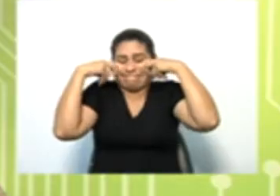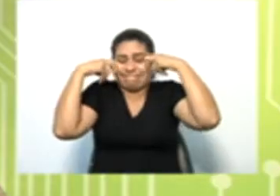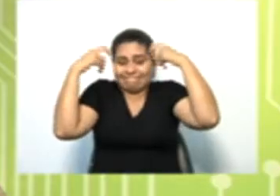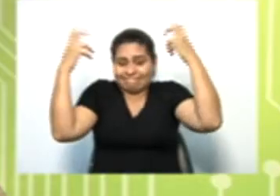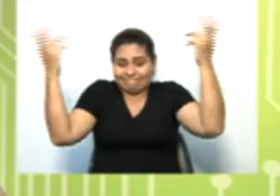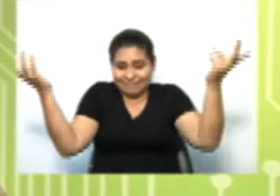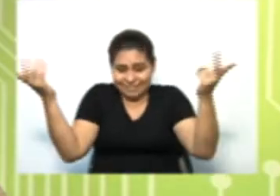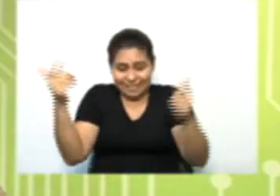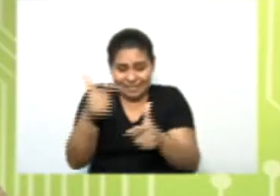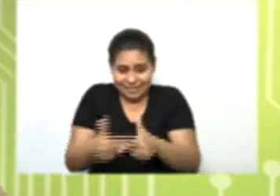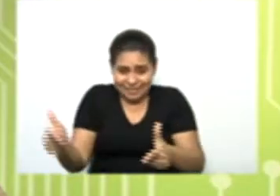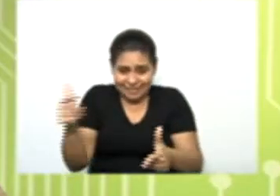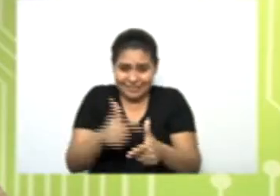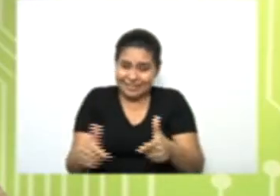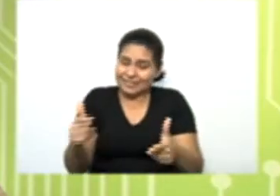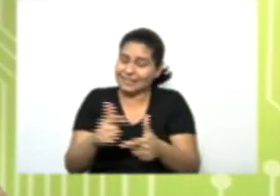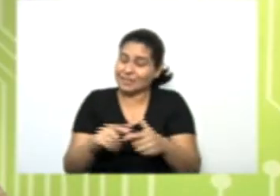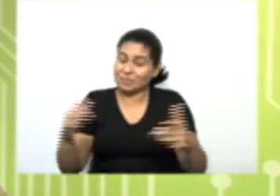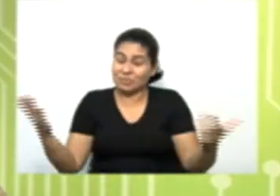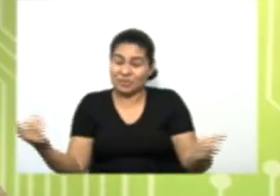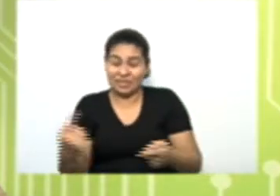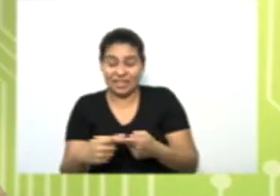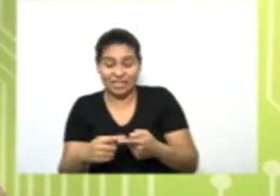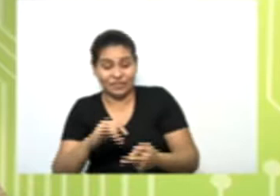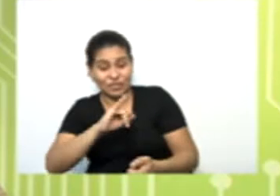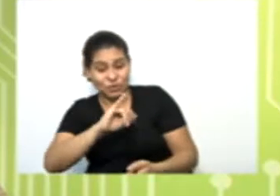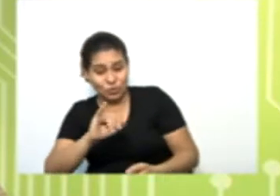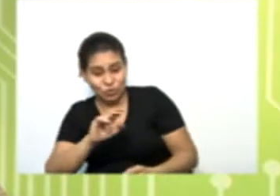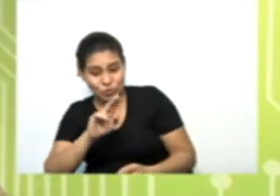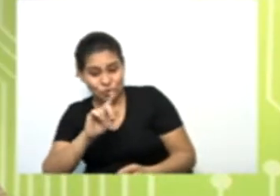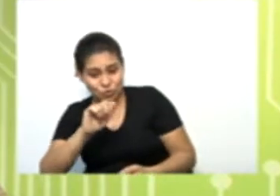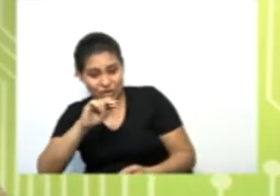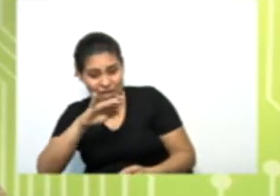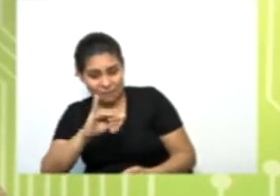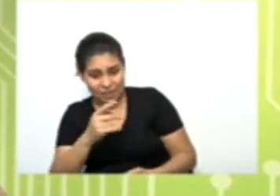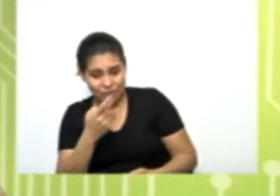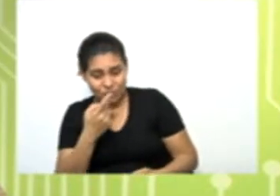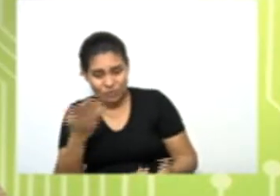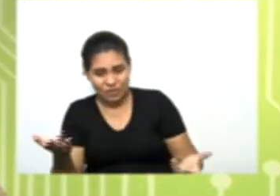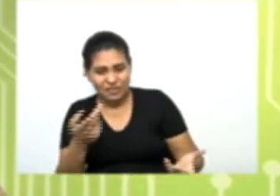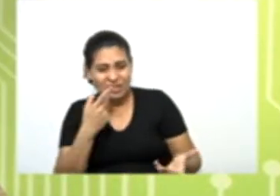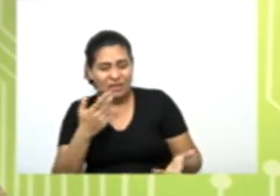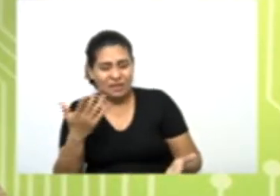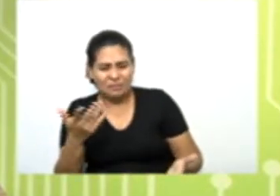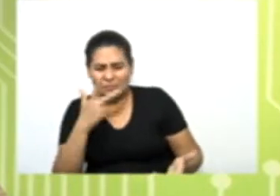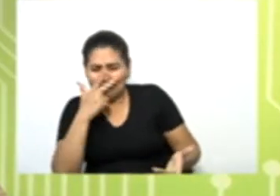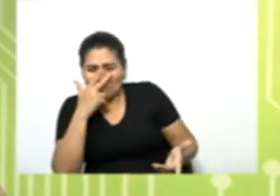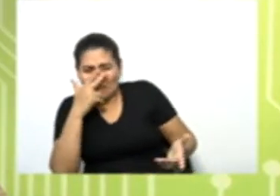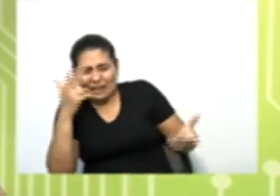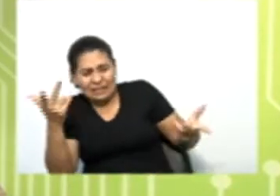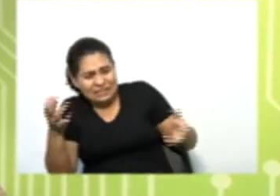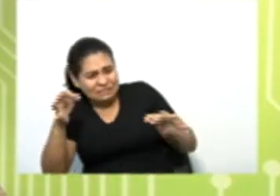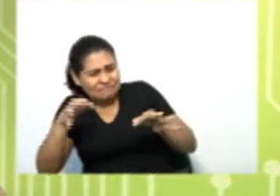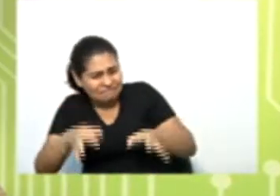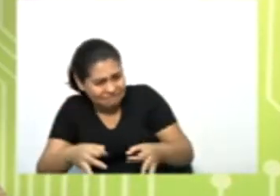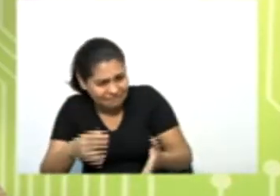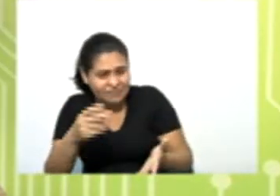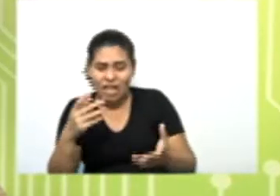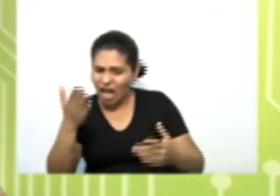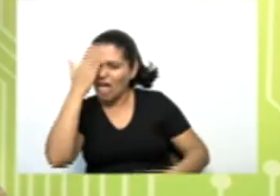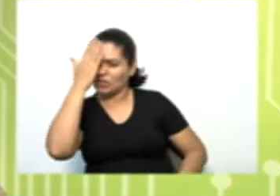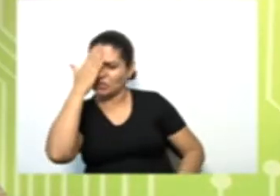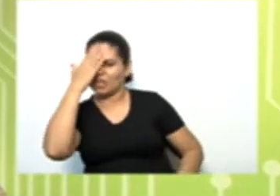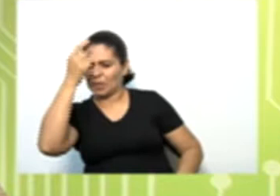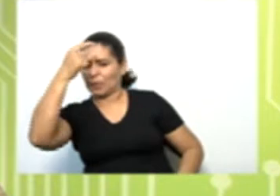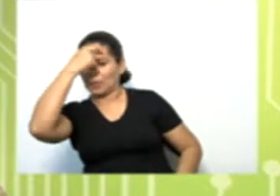mais conflituosa ainda por, de repente, tentar interpretar situações que até parecem lógicas, que você sabe